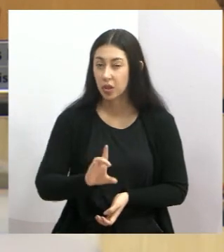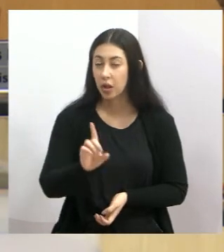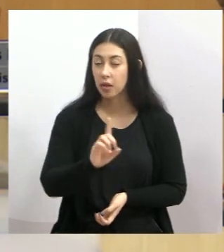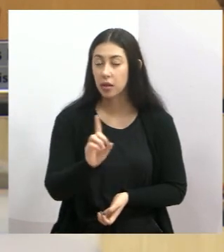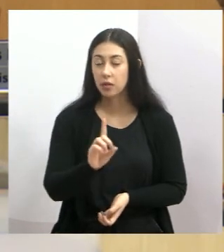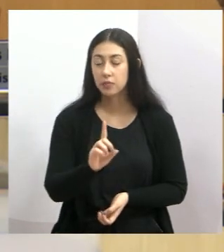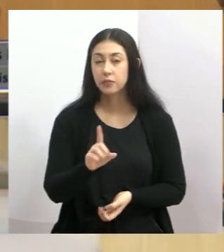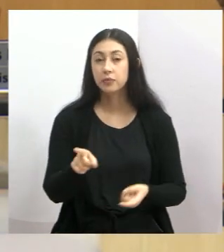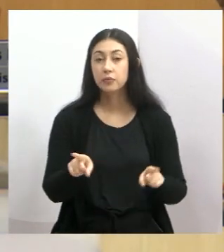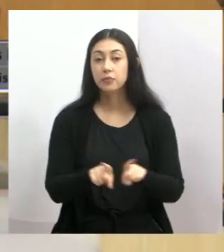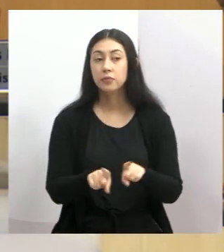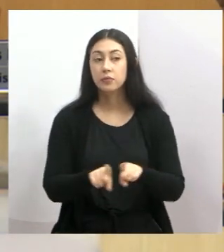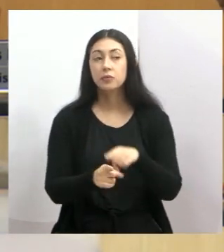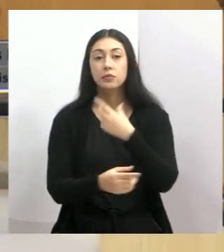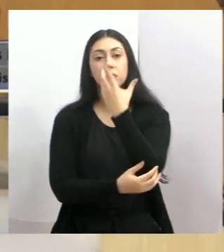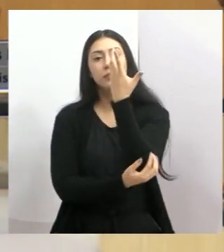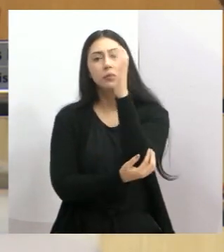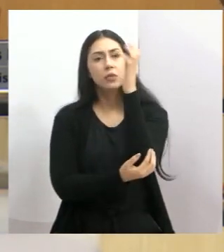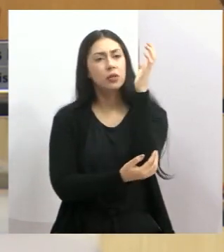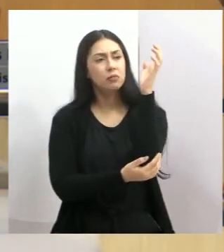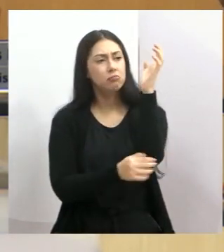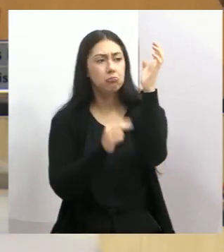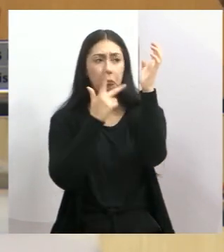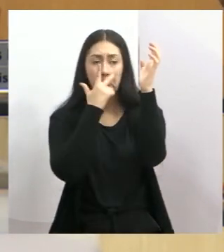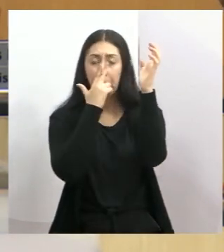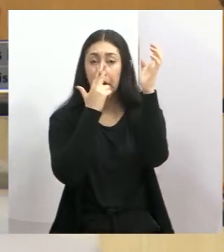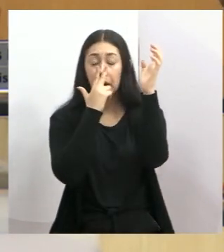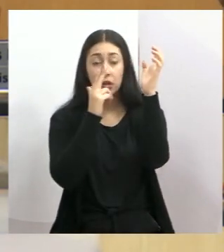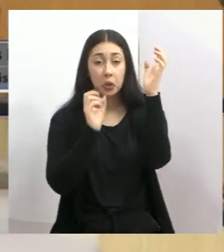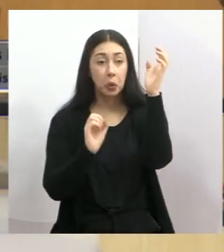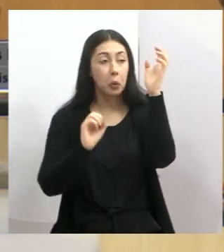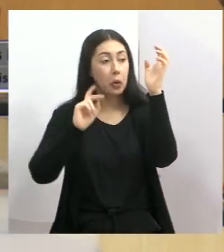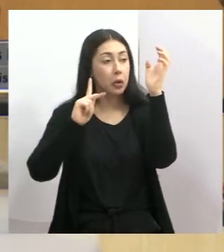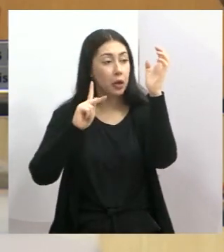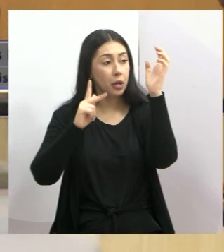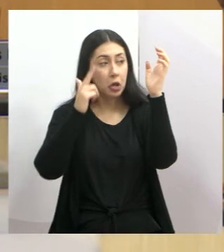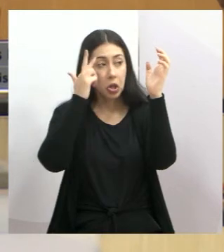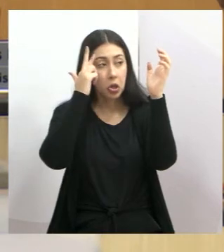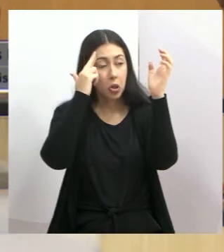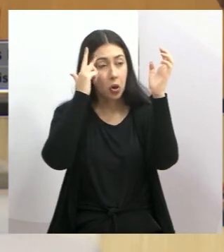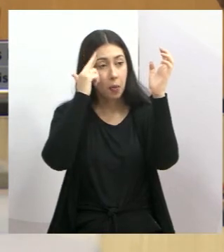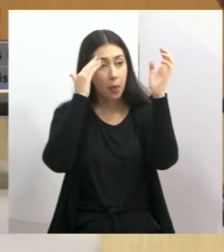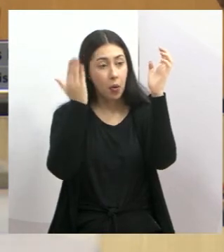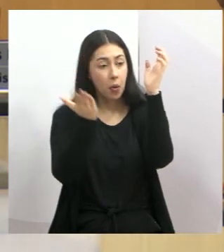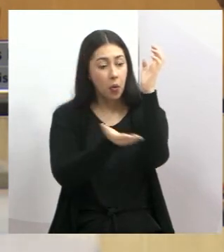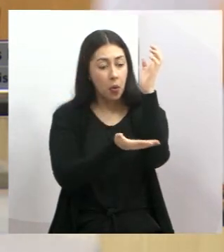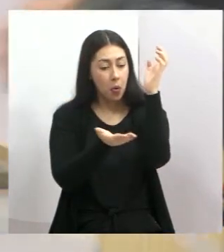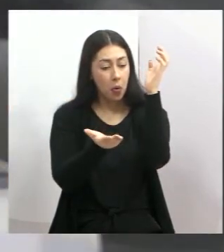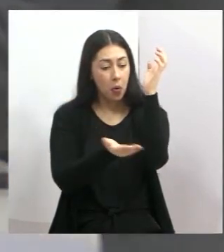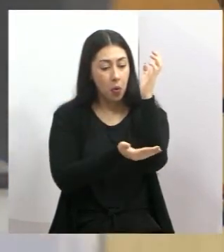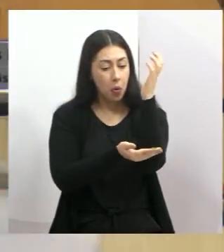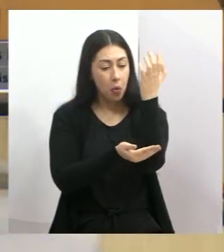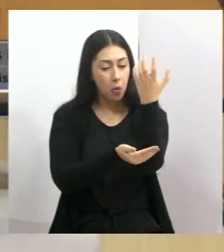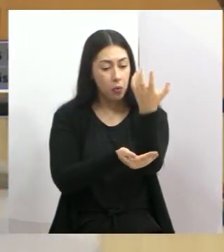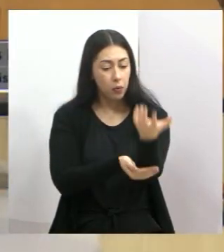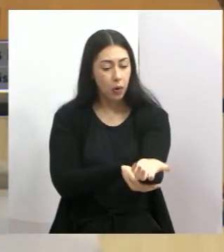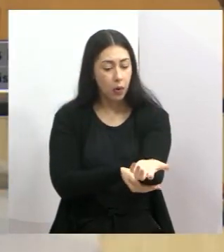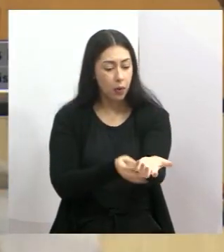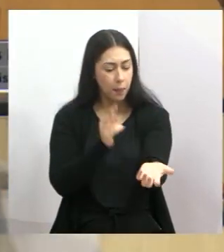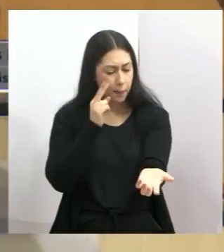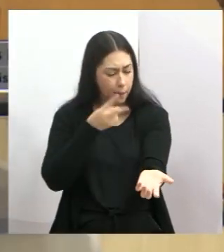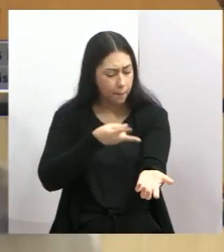isso árvore ela Aparentemente a Sadia aparente Bom dia o corte Dá para ver que aquela árvore